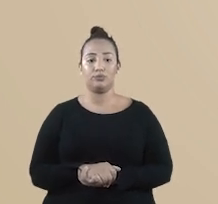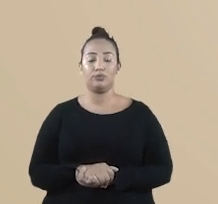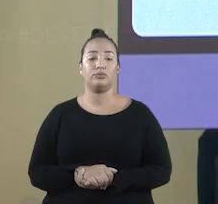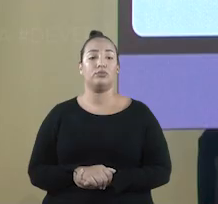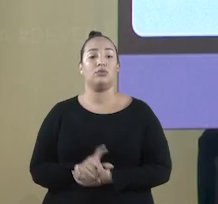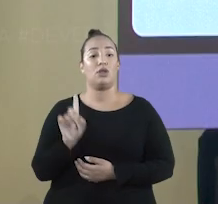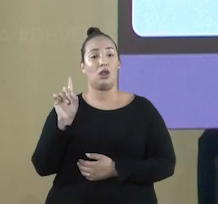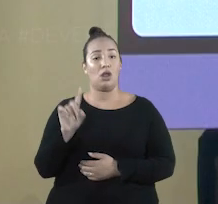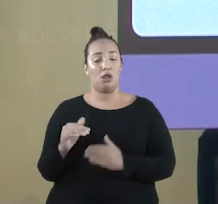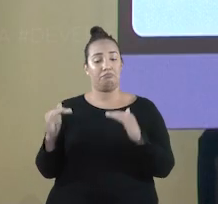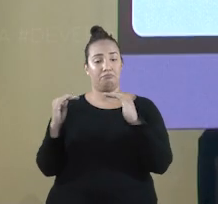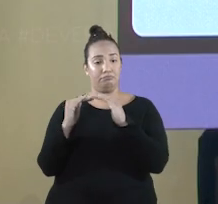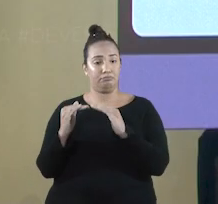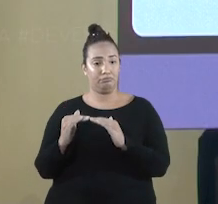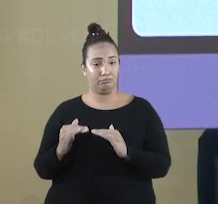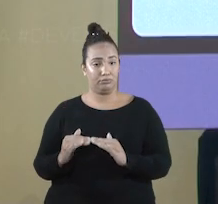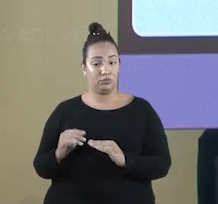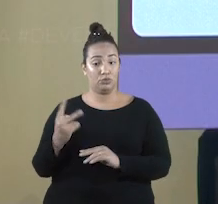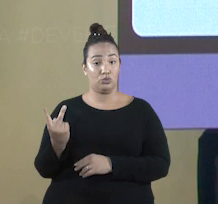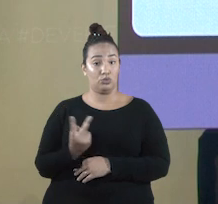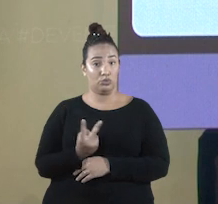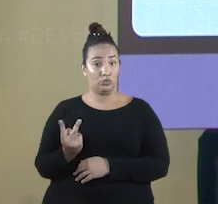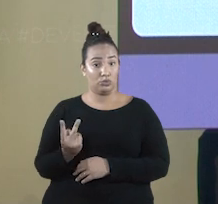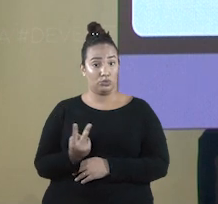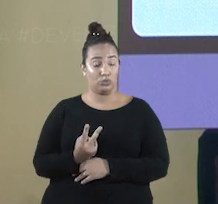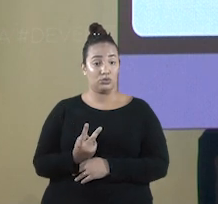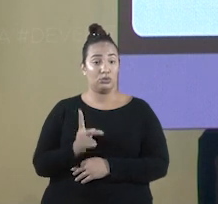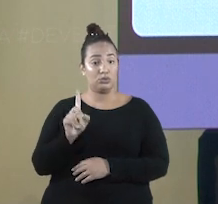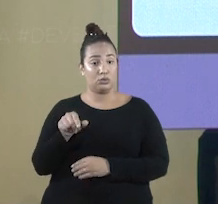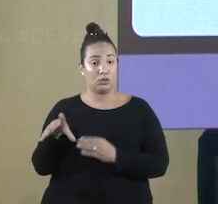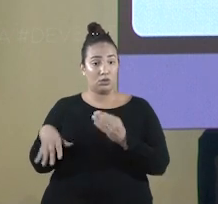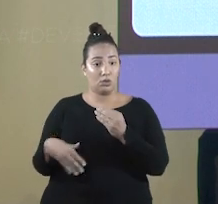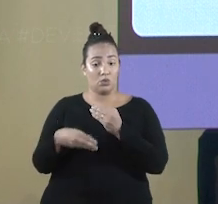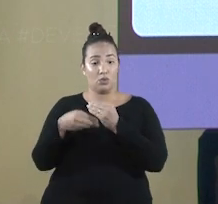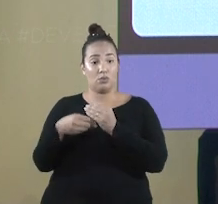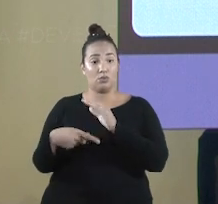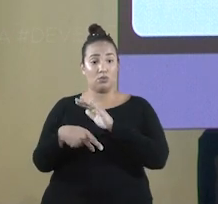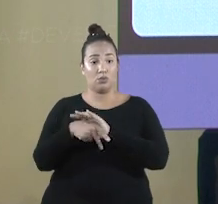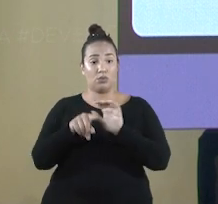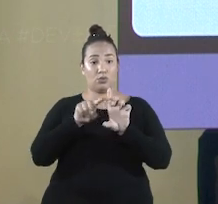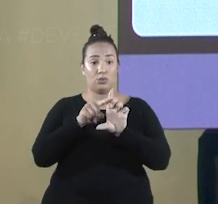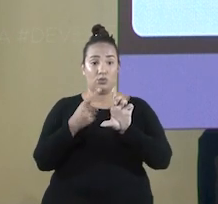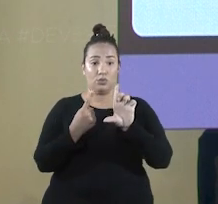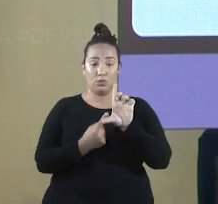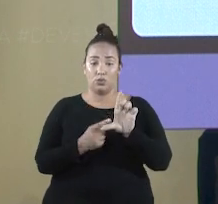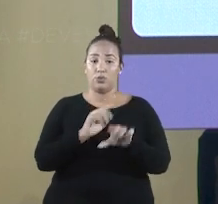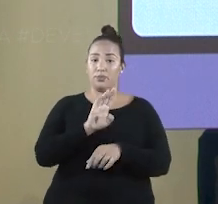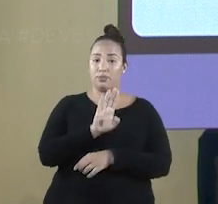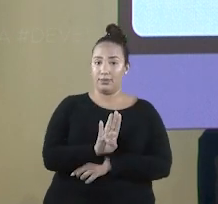destacados, são correspondentes e ambos são complementos do ângulo